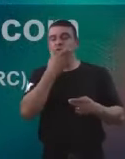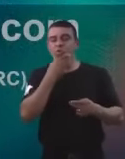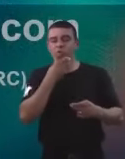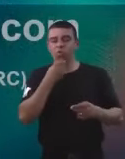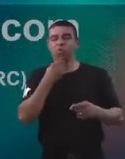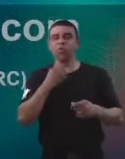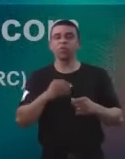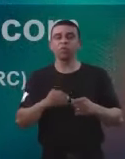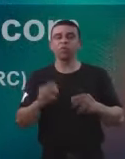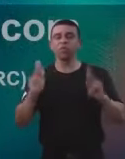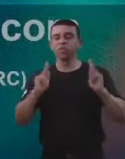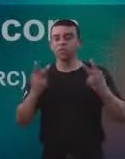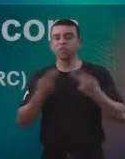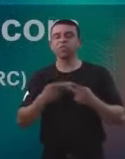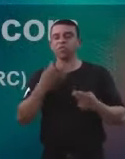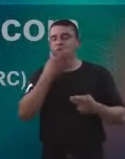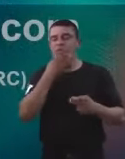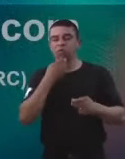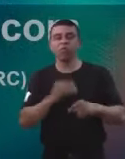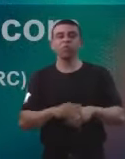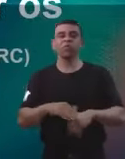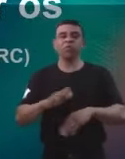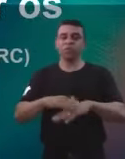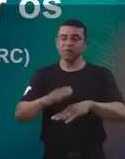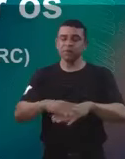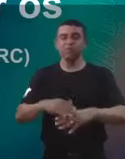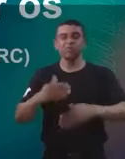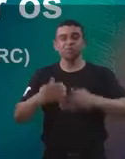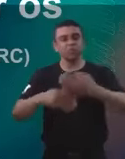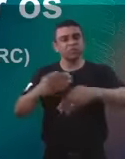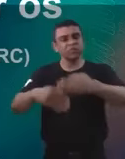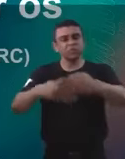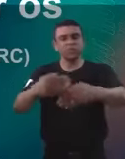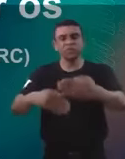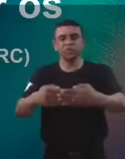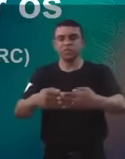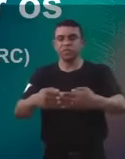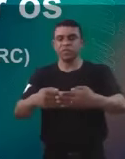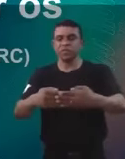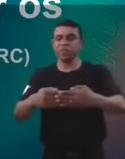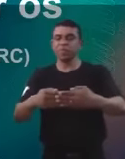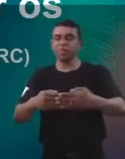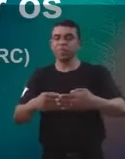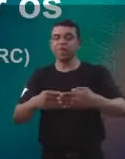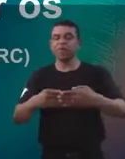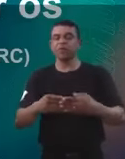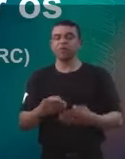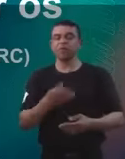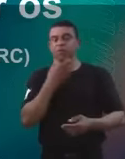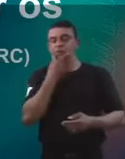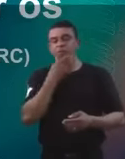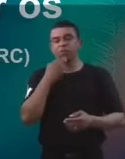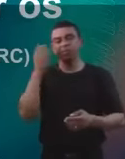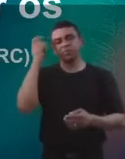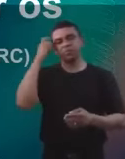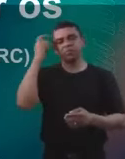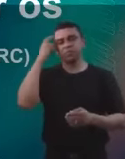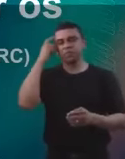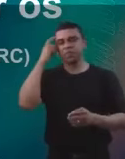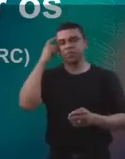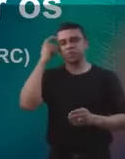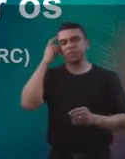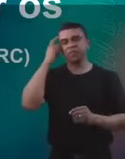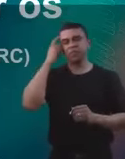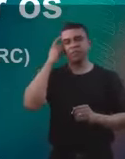continua. A herança de um homem rico tinha produzido com abundância. E arrazoava entre ele entre si. Diga, ele falava consigo